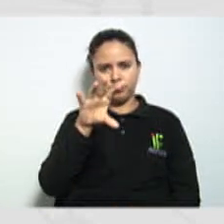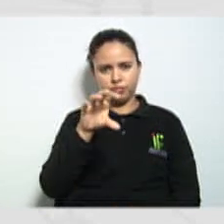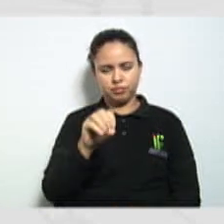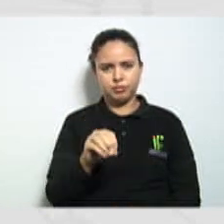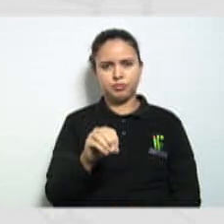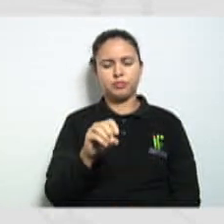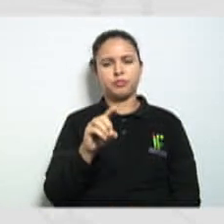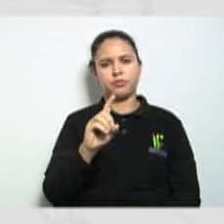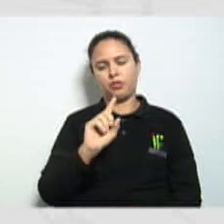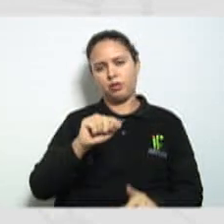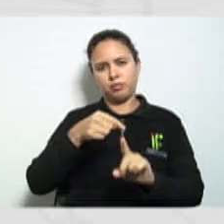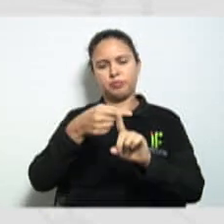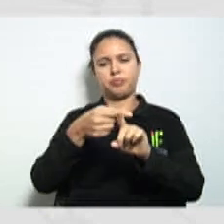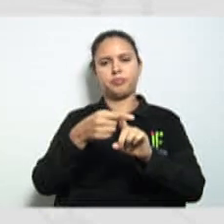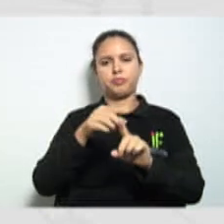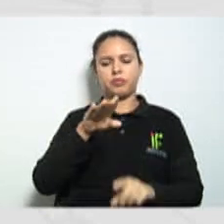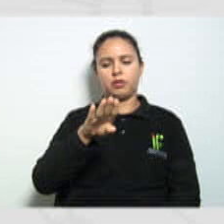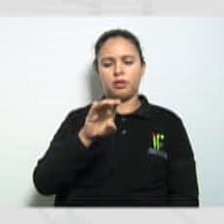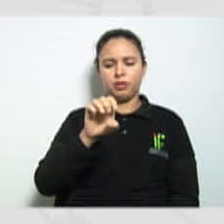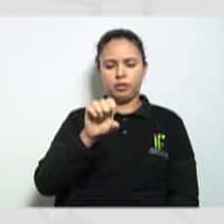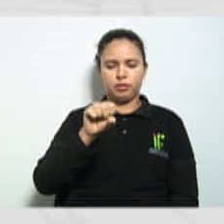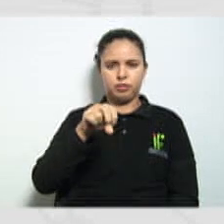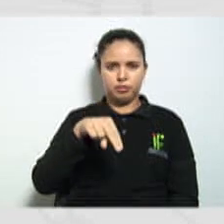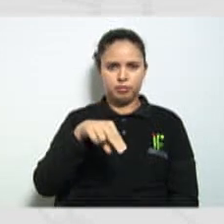de bens mais